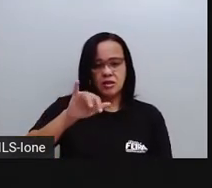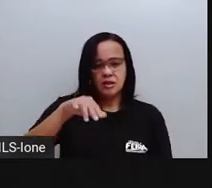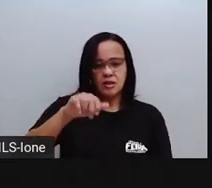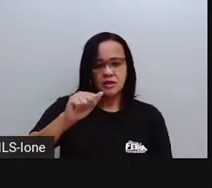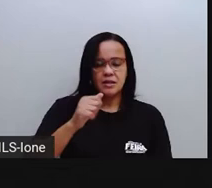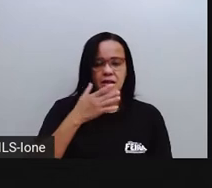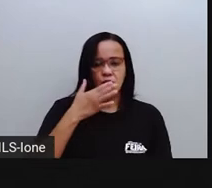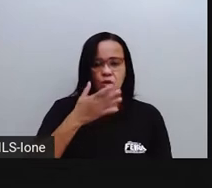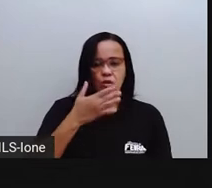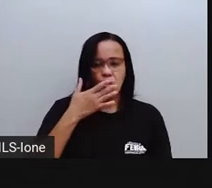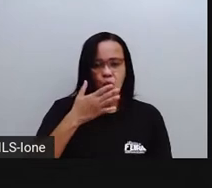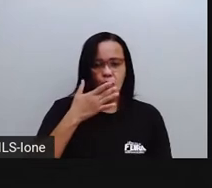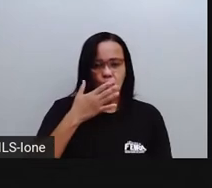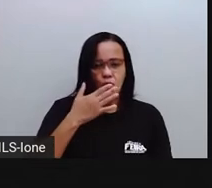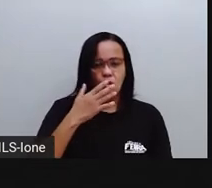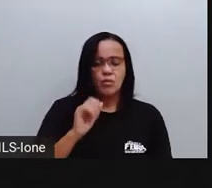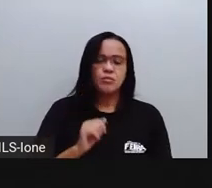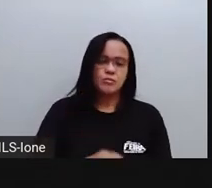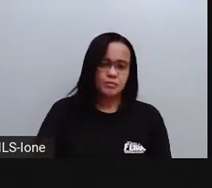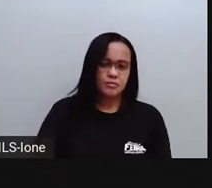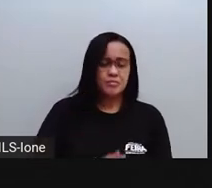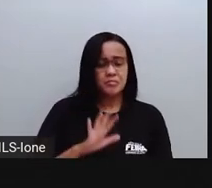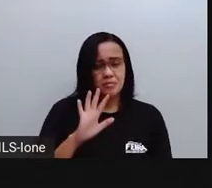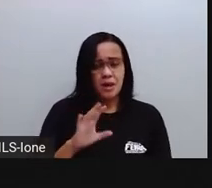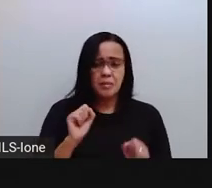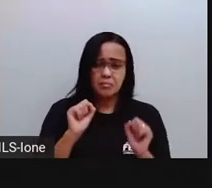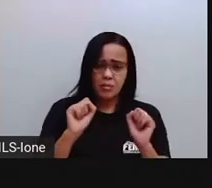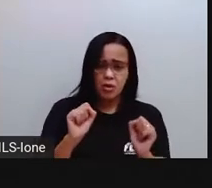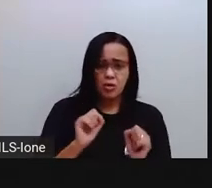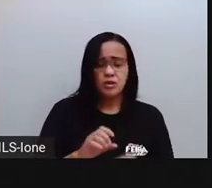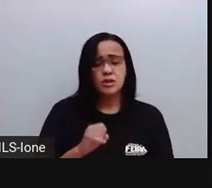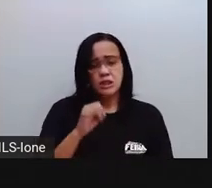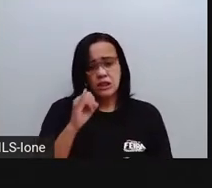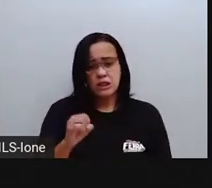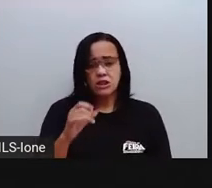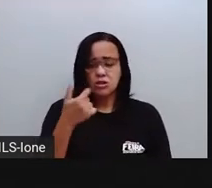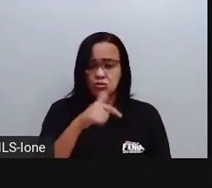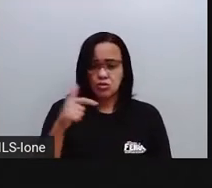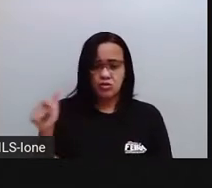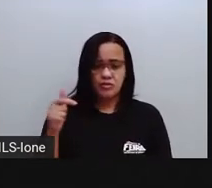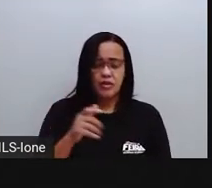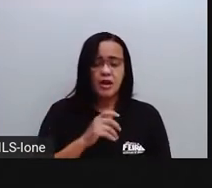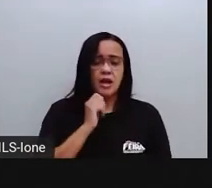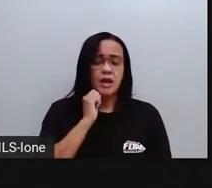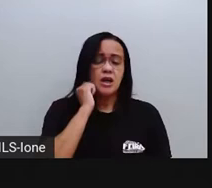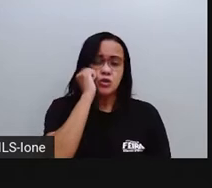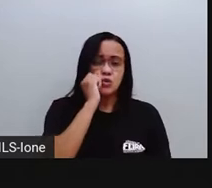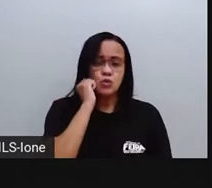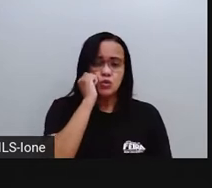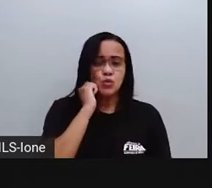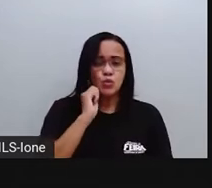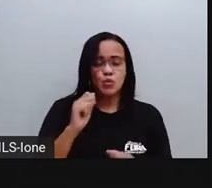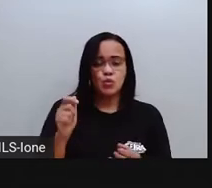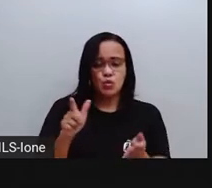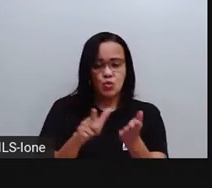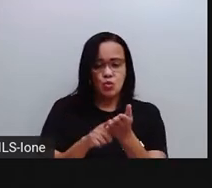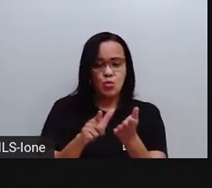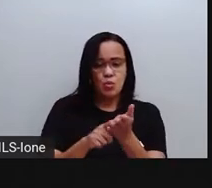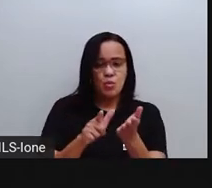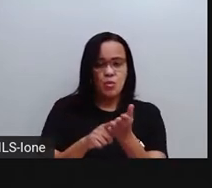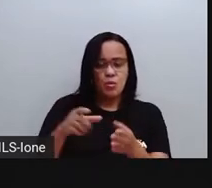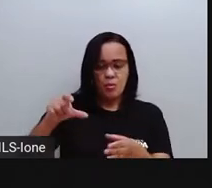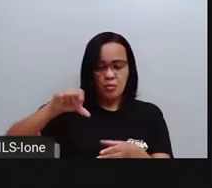tinta. Você pode usar também aqueles suquinhos coloridos, né? Às vezes a gente consegue também fazer uma cor com ele, tá